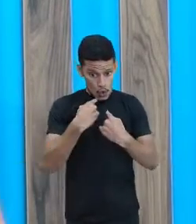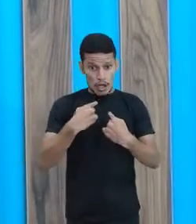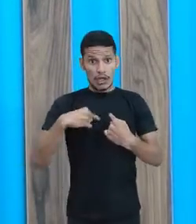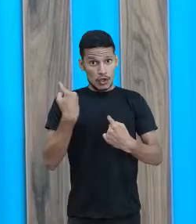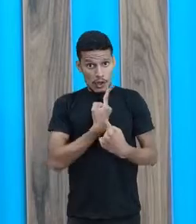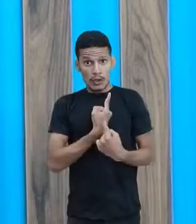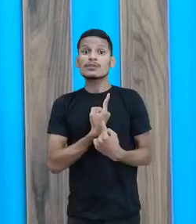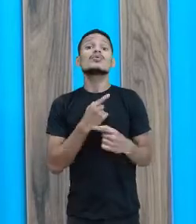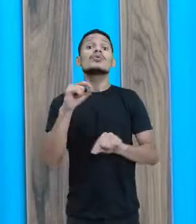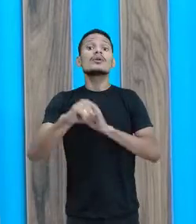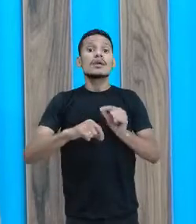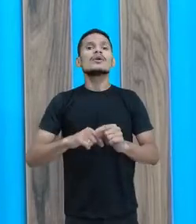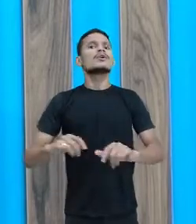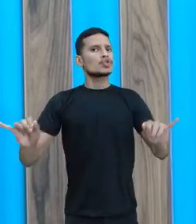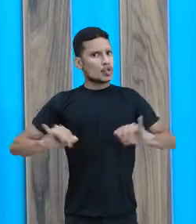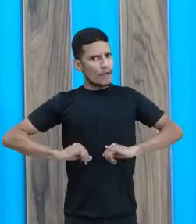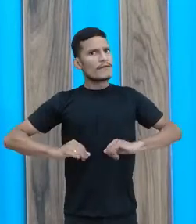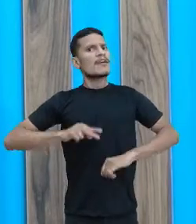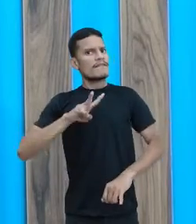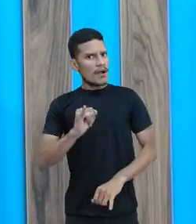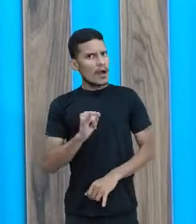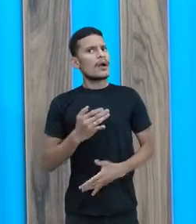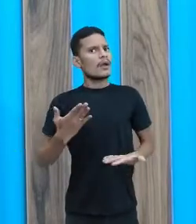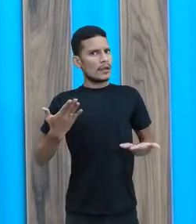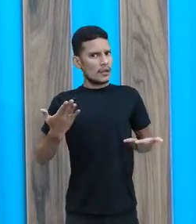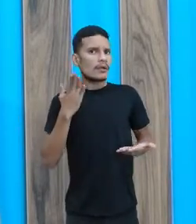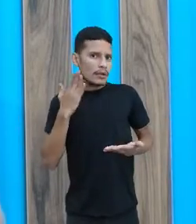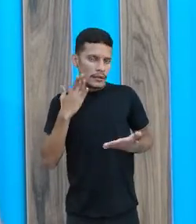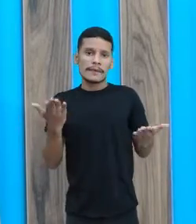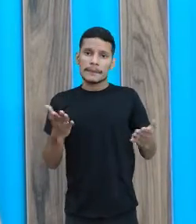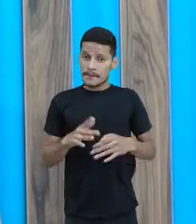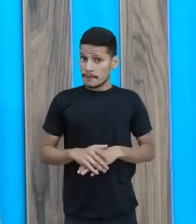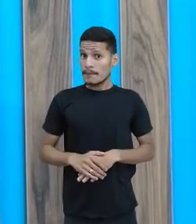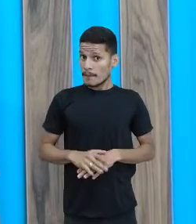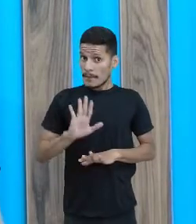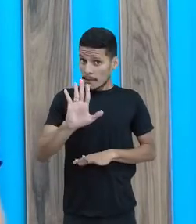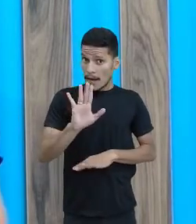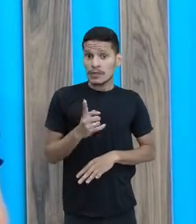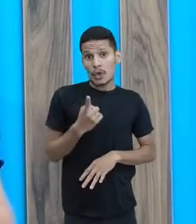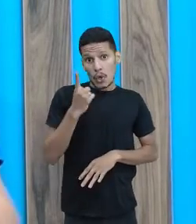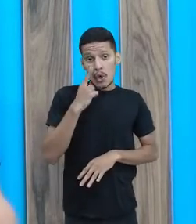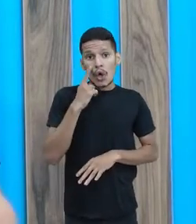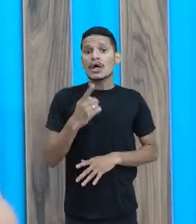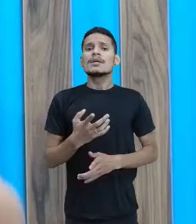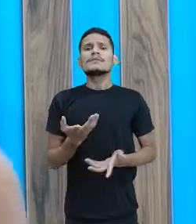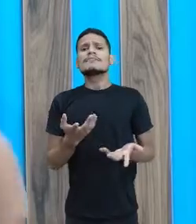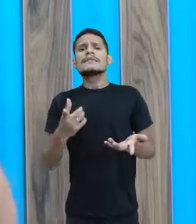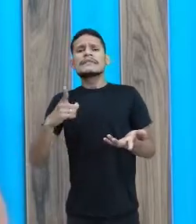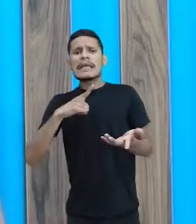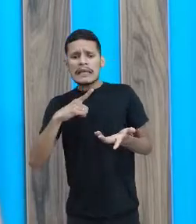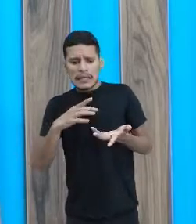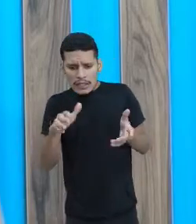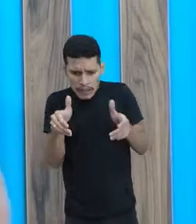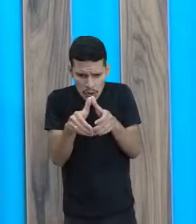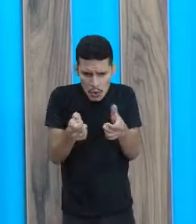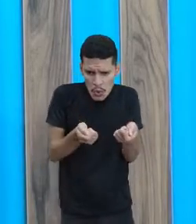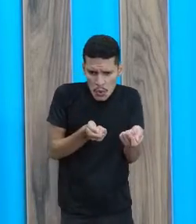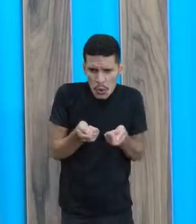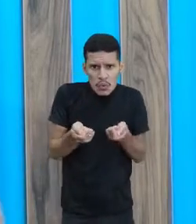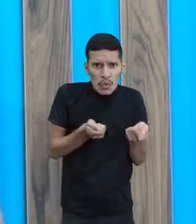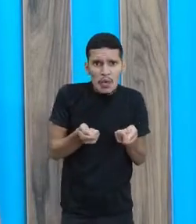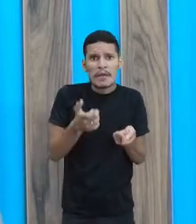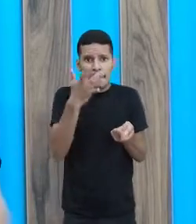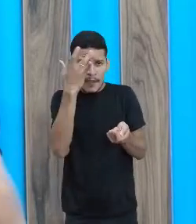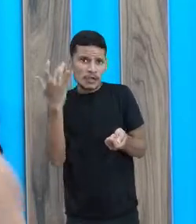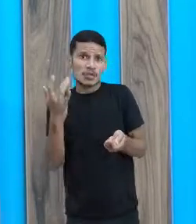quer vai, né, sofrer na mão da ditadura. Então, nesse sentido, eles estabeleceram um controle para que